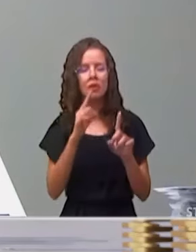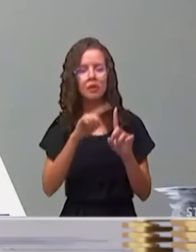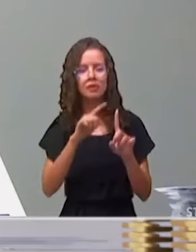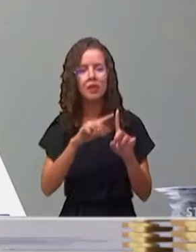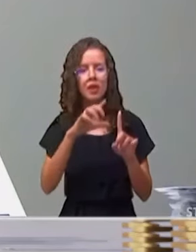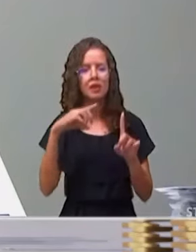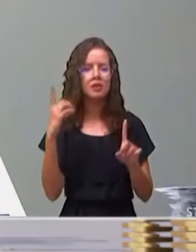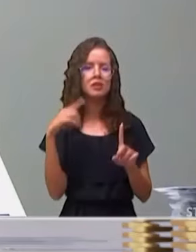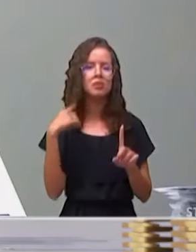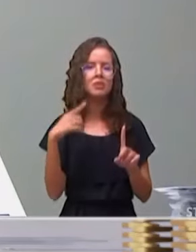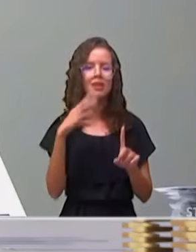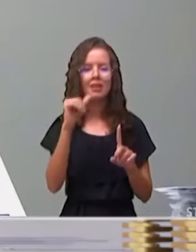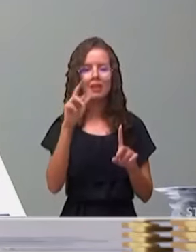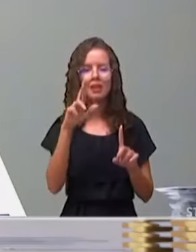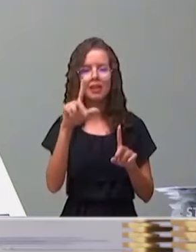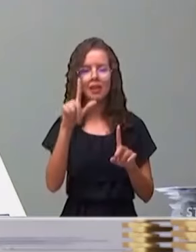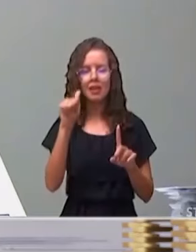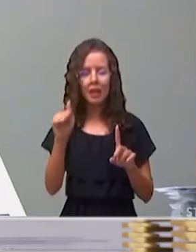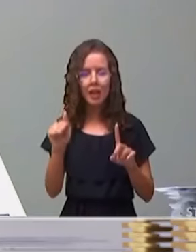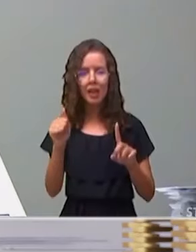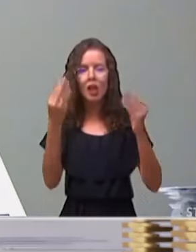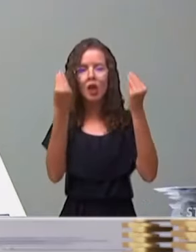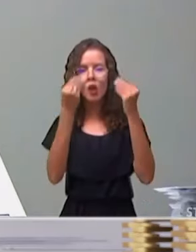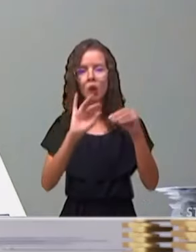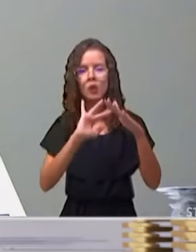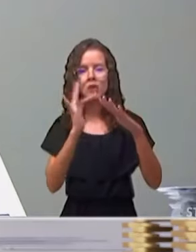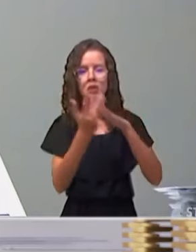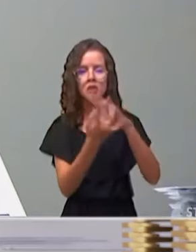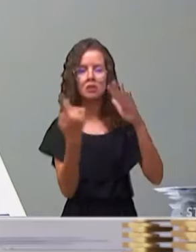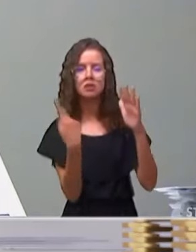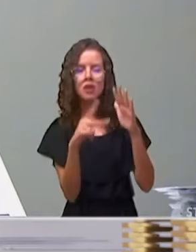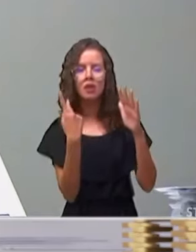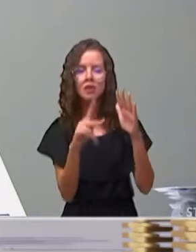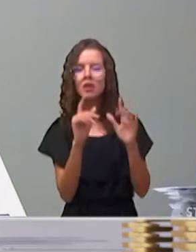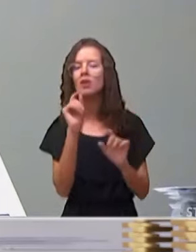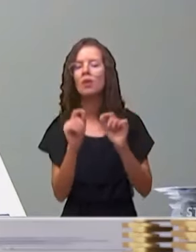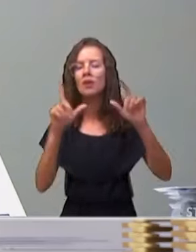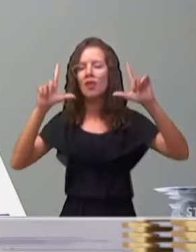PGR sobre o assunto. Eles têm 5 dias, né, começaram a contar de ontem, então, para fazer esse